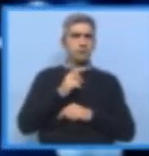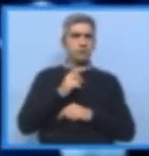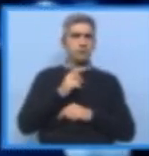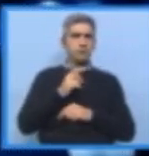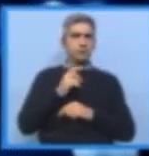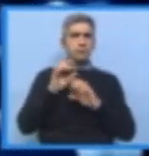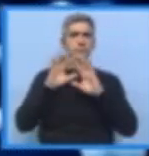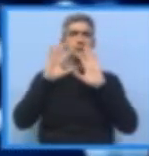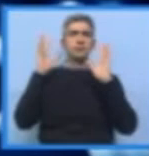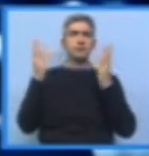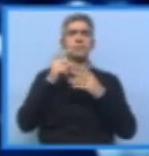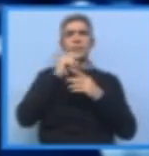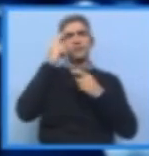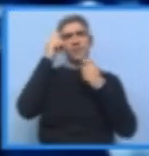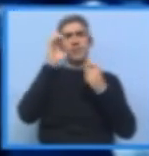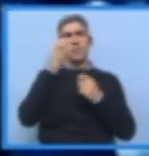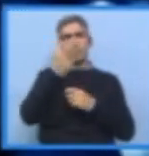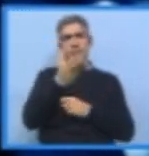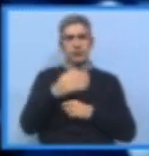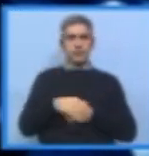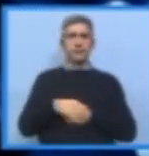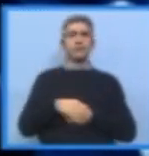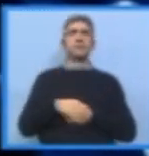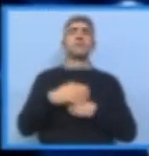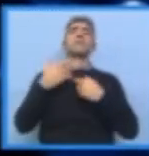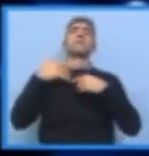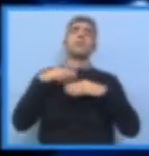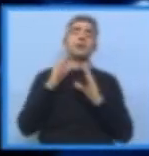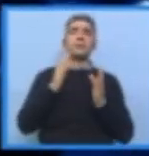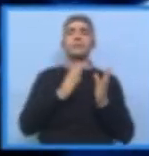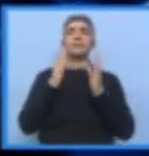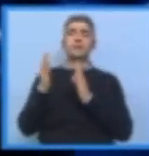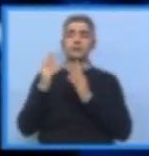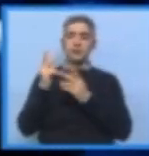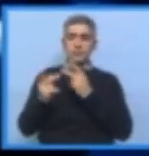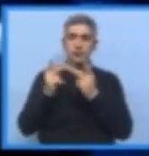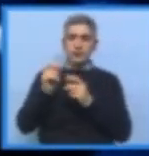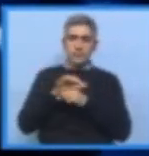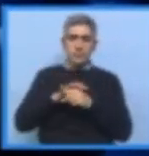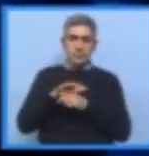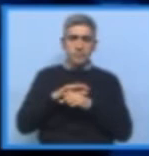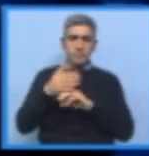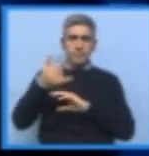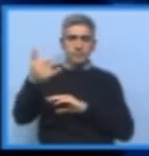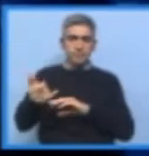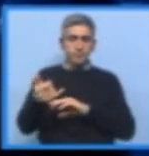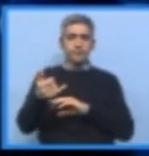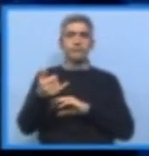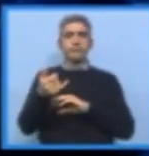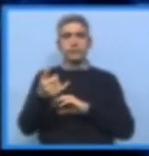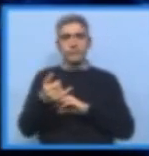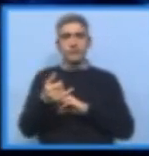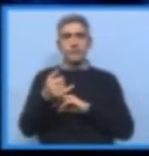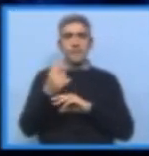de uma maneira geral alguém possa pensar assim, mas que depois, analisando a situação a posteriori, que faz